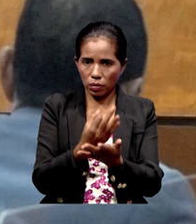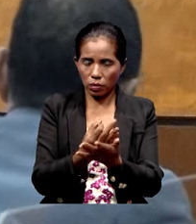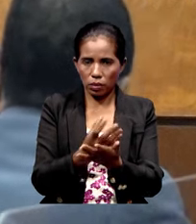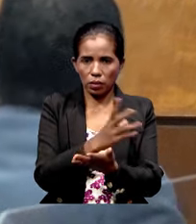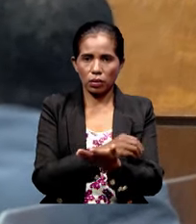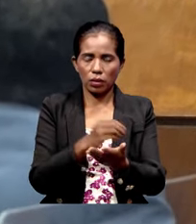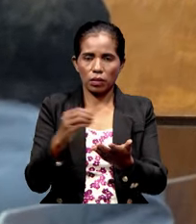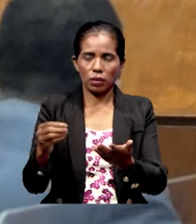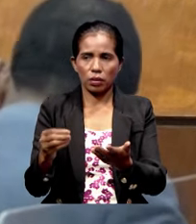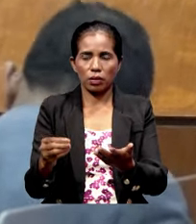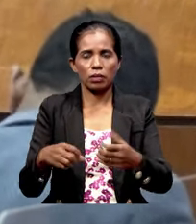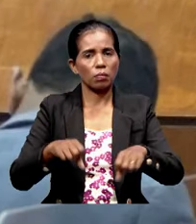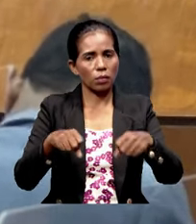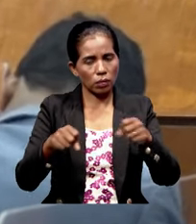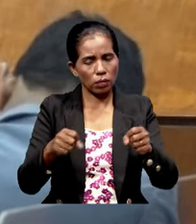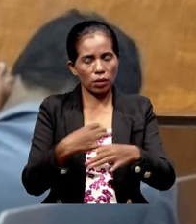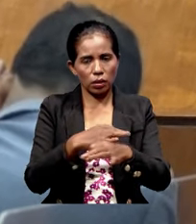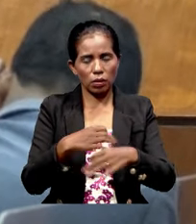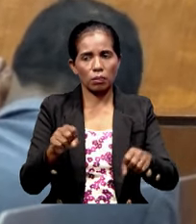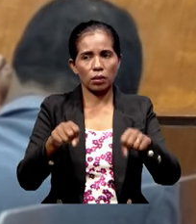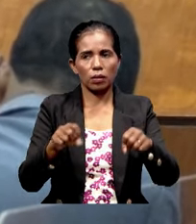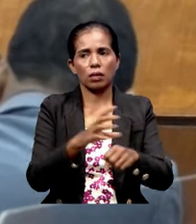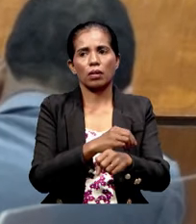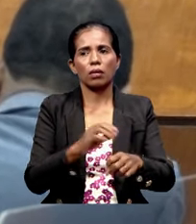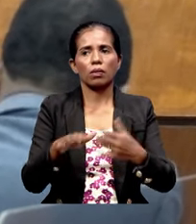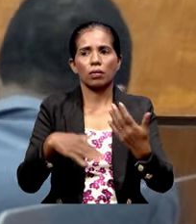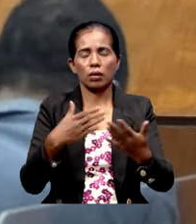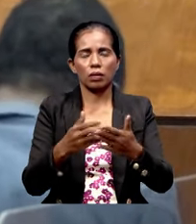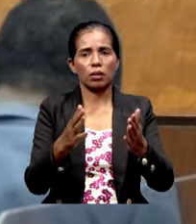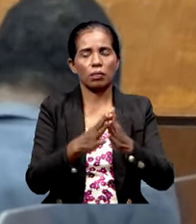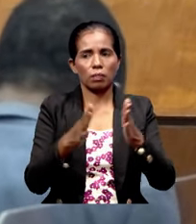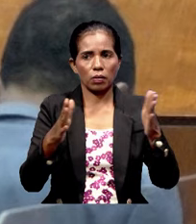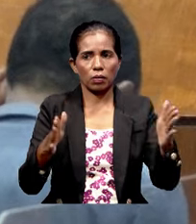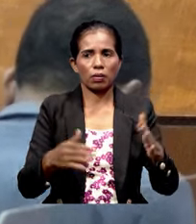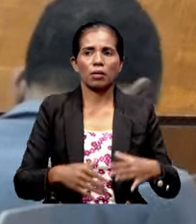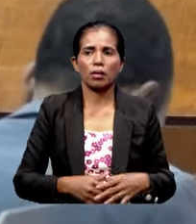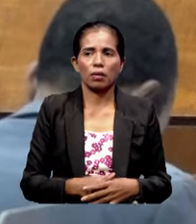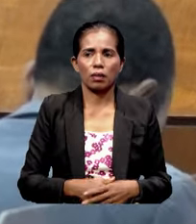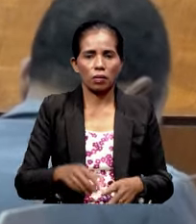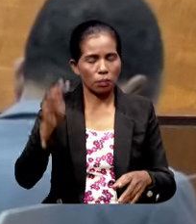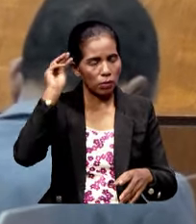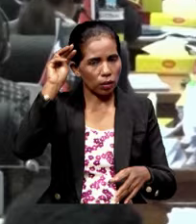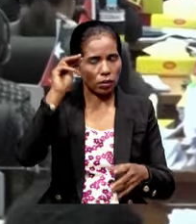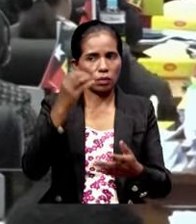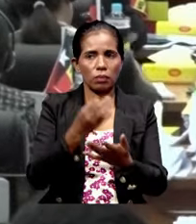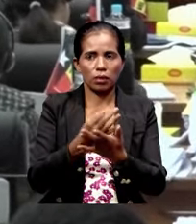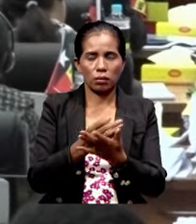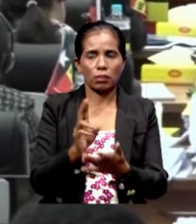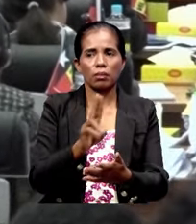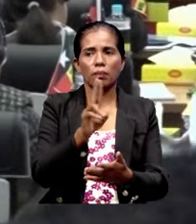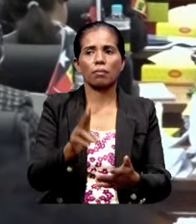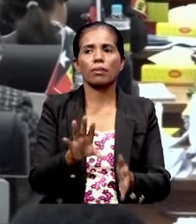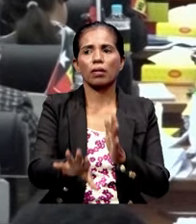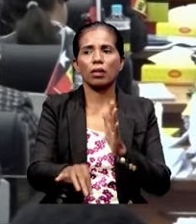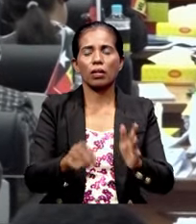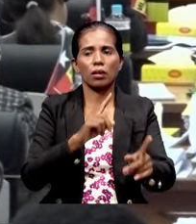as motorizadas, troca roda motor, né? Vai ter ministério para o bote, né? O Ministério de Finanças vai gerar. Mas que retan